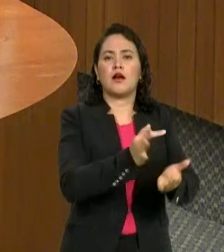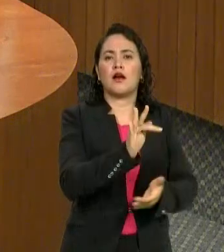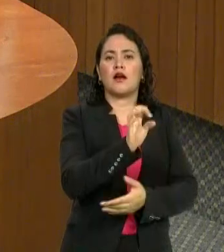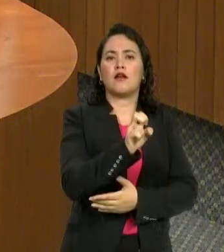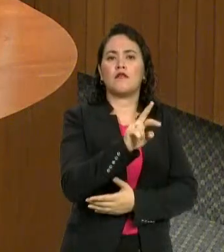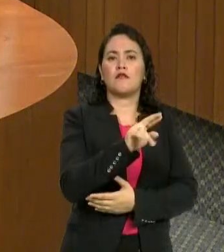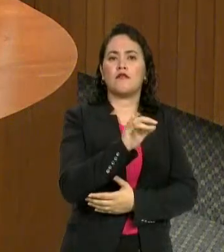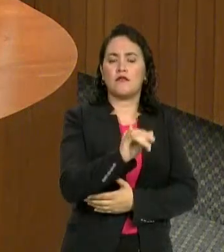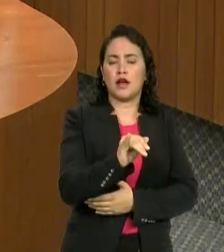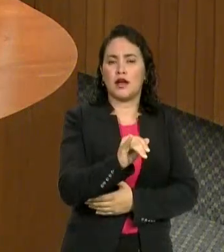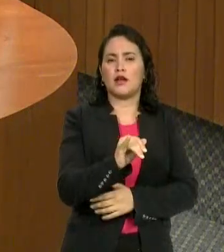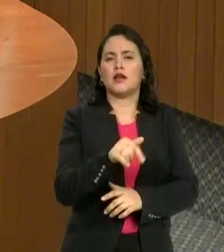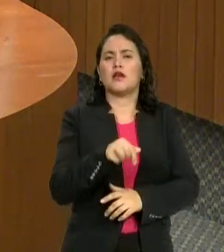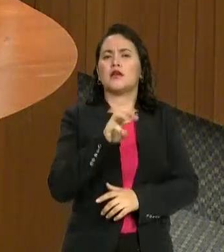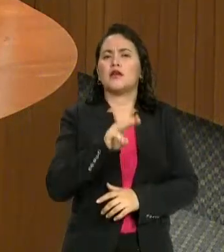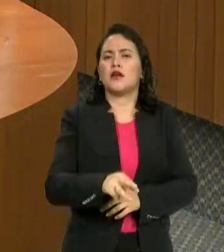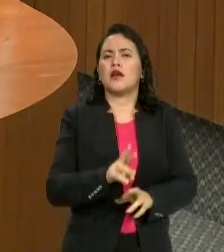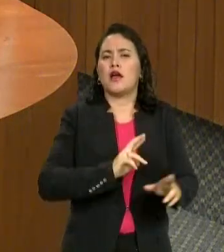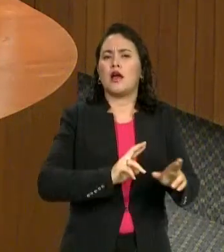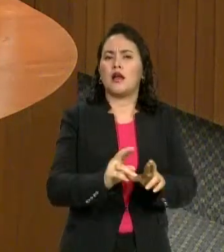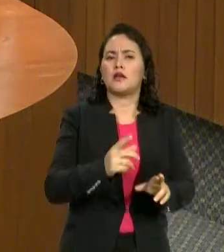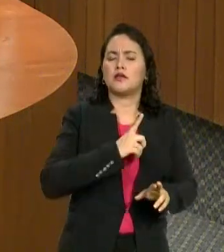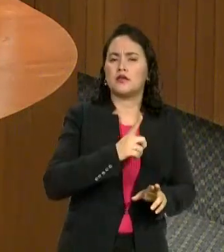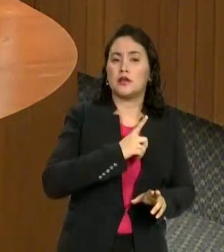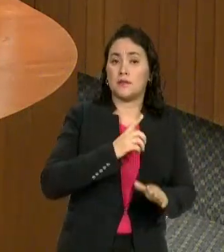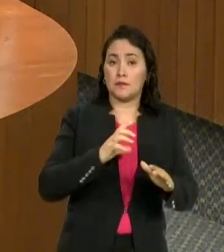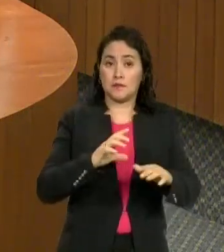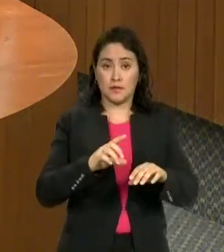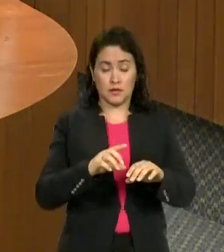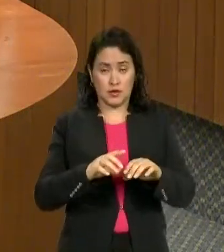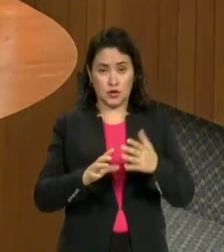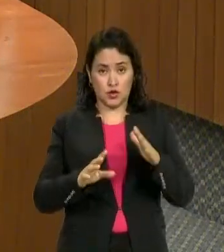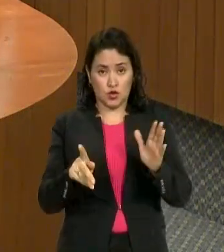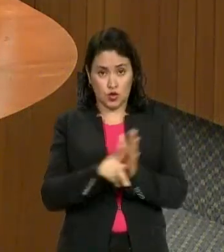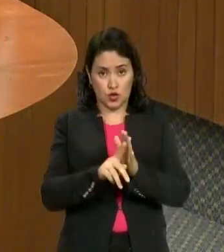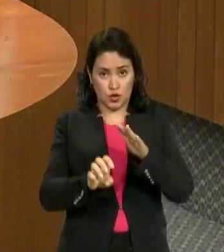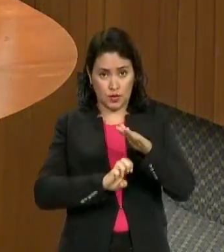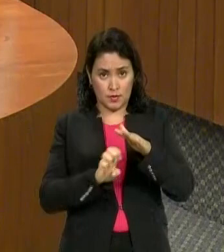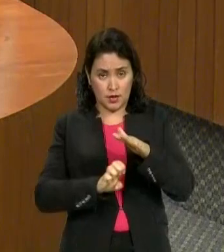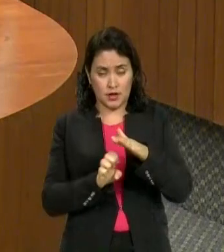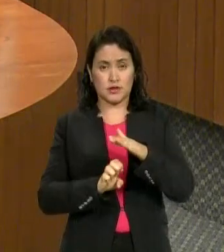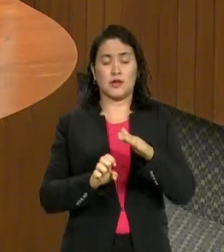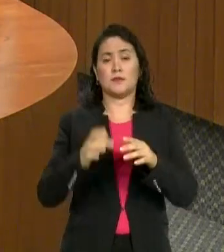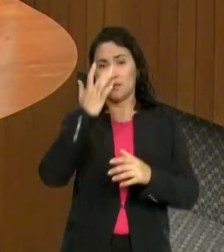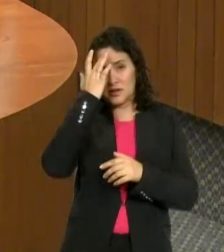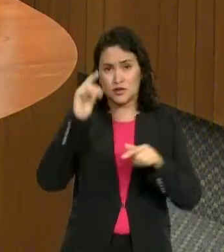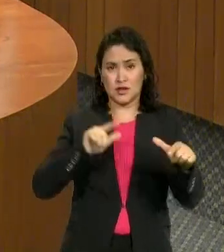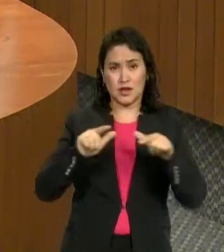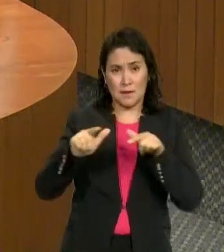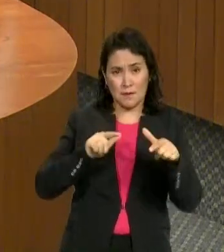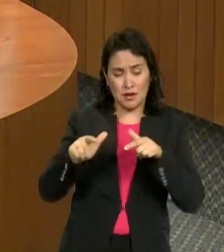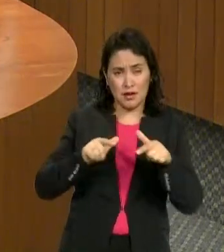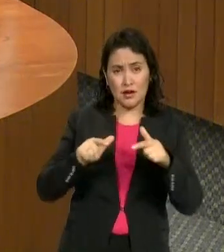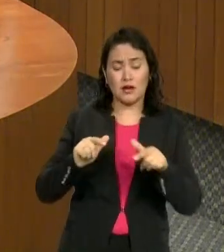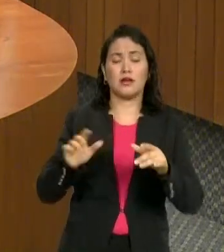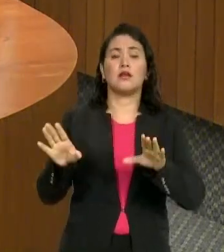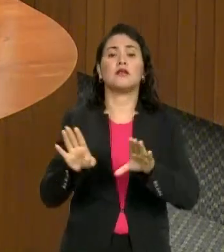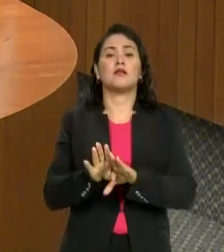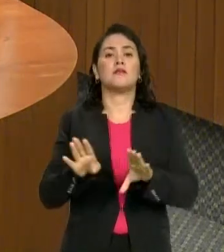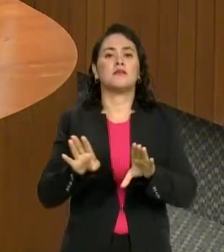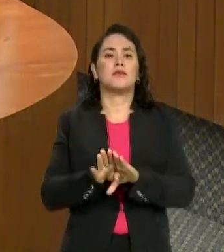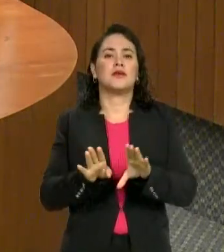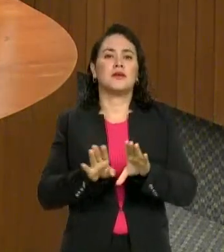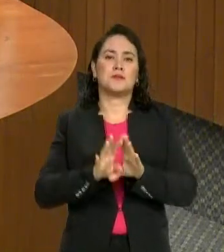empresários, os empregados, os passageiros e demais usuários do transporte